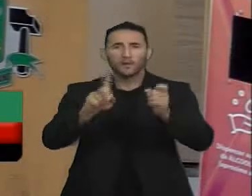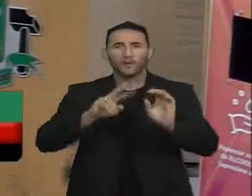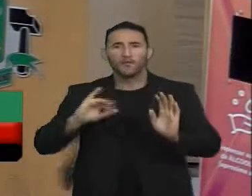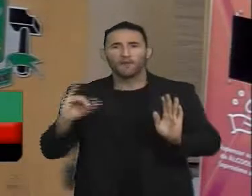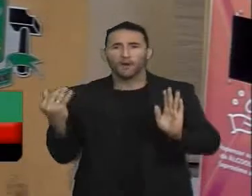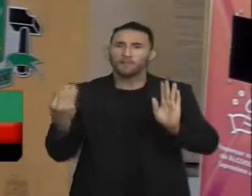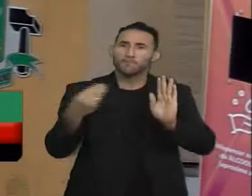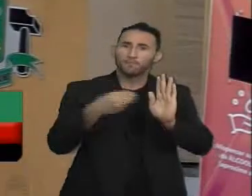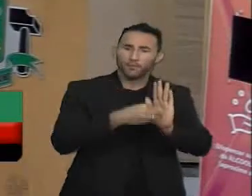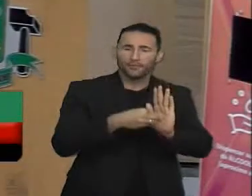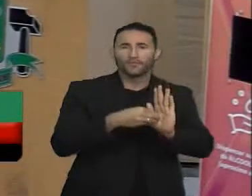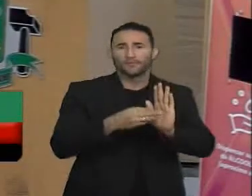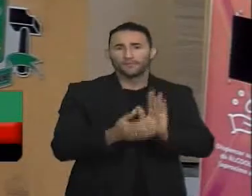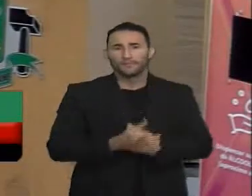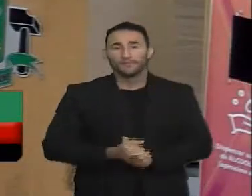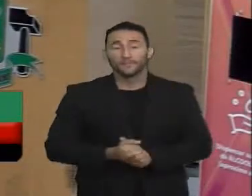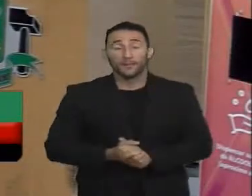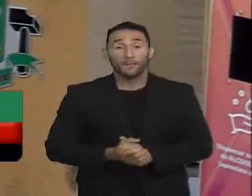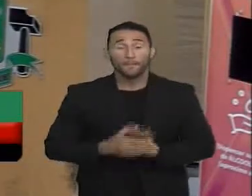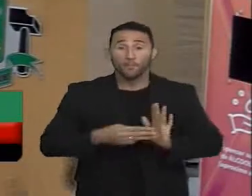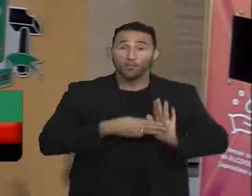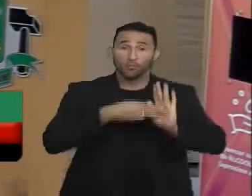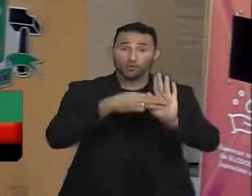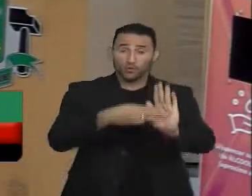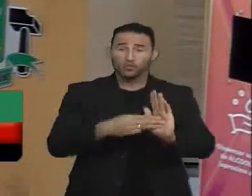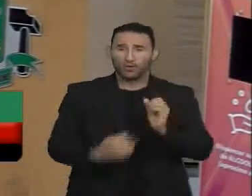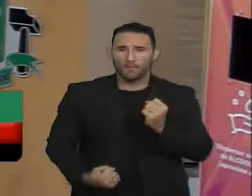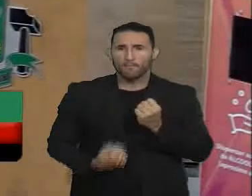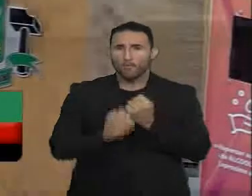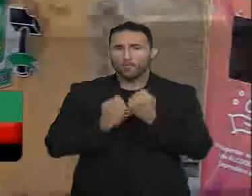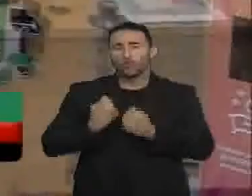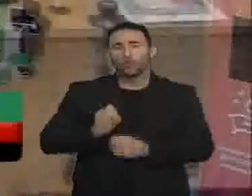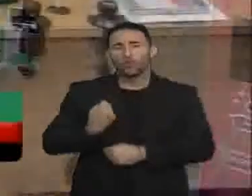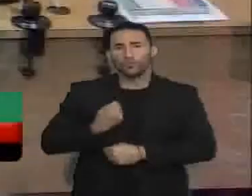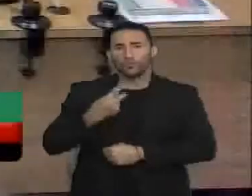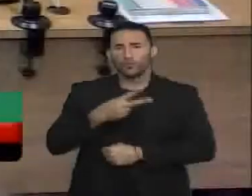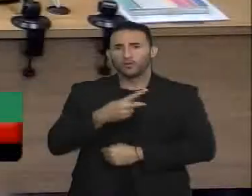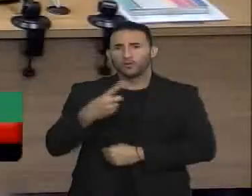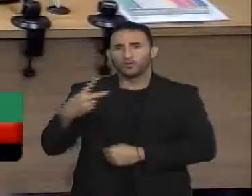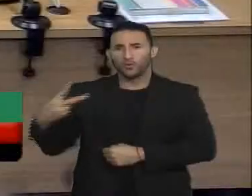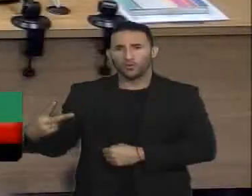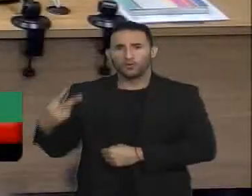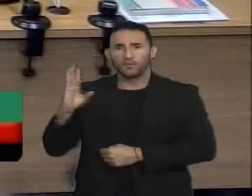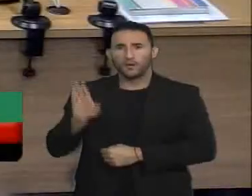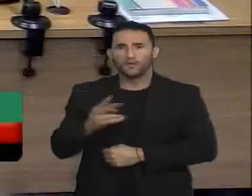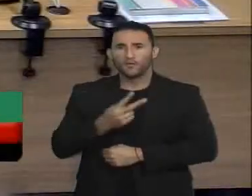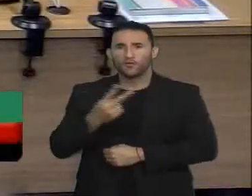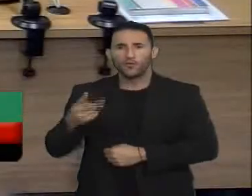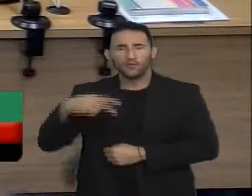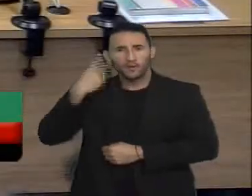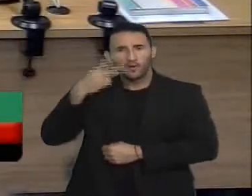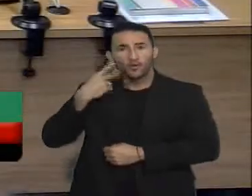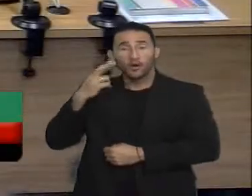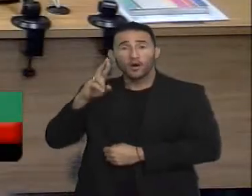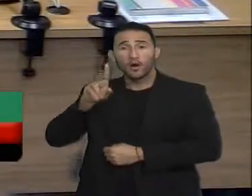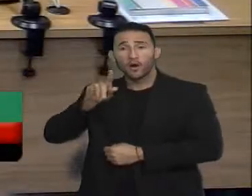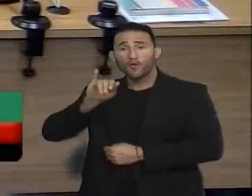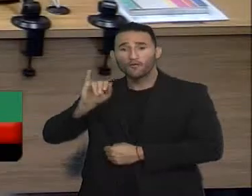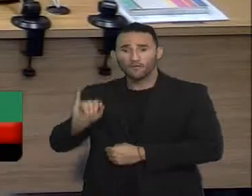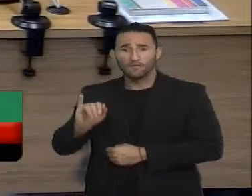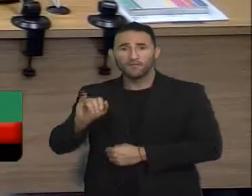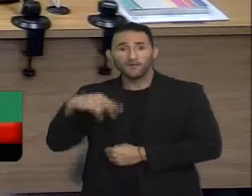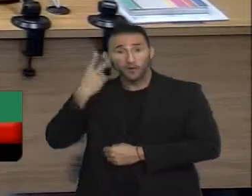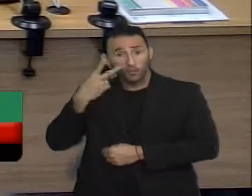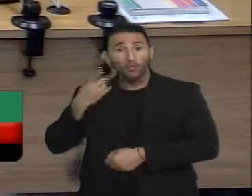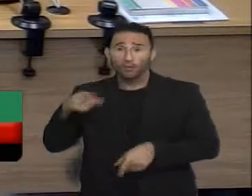pautado na próxima sessão. Moção de apoio número 212 de 2022, do nobre vereador Ralph Silva,